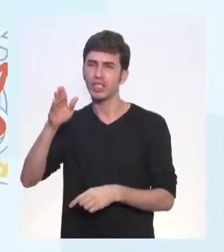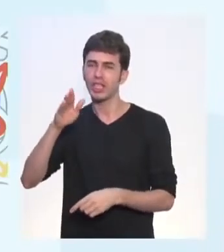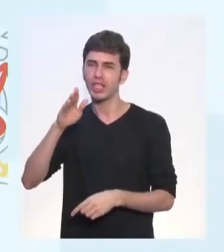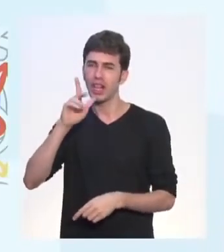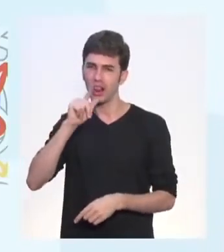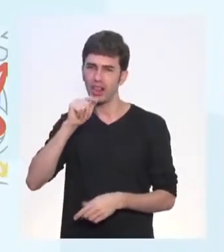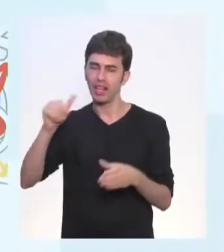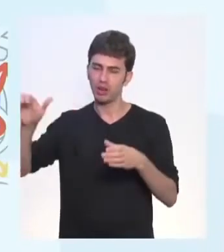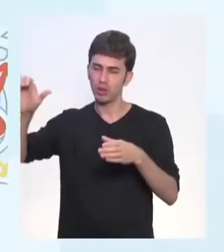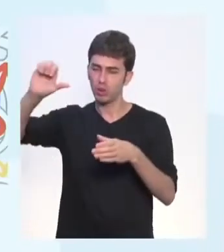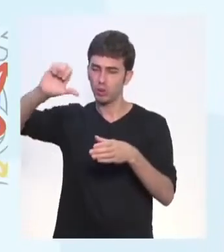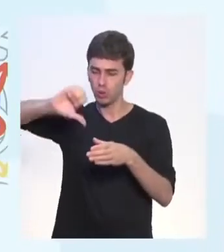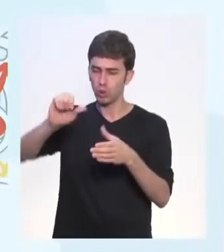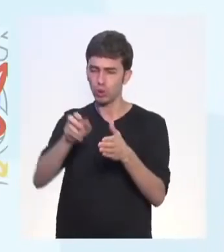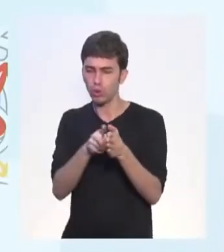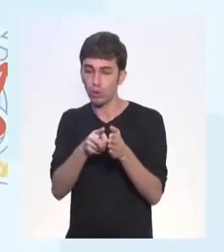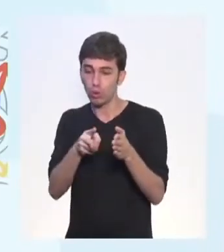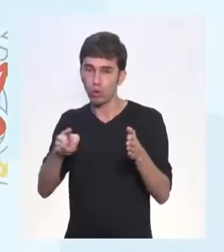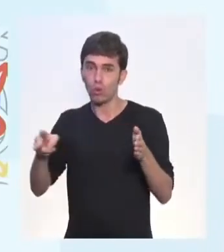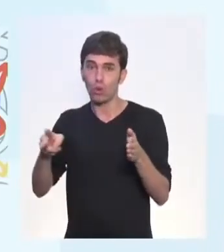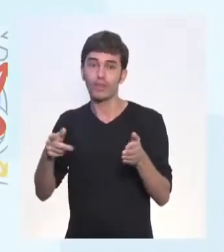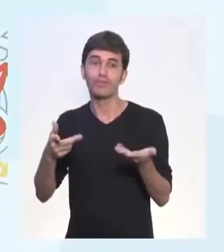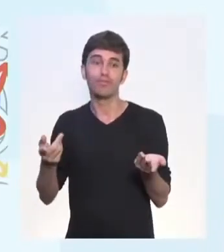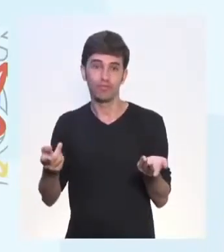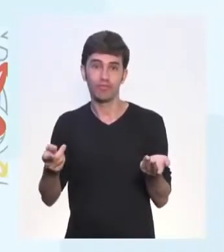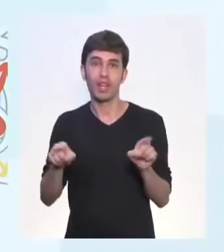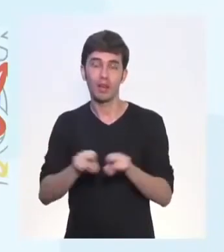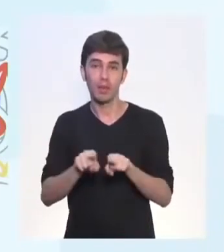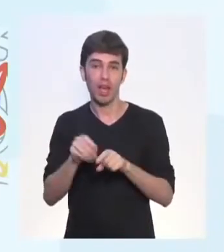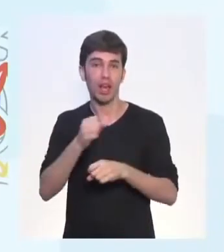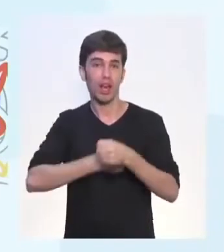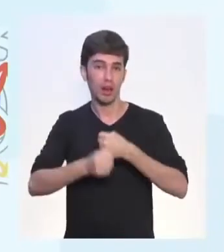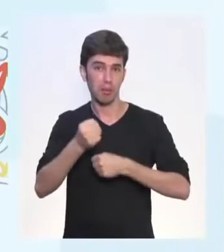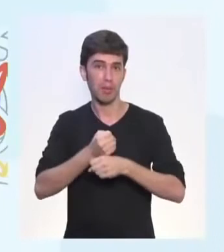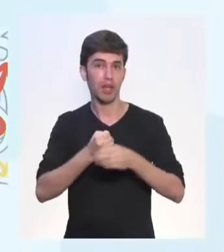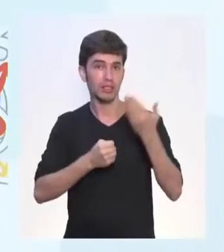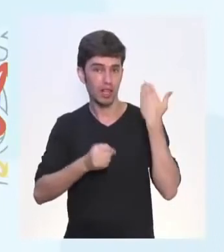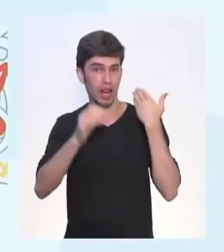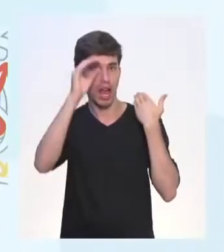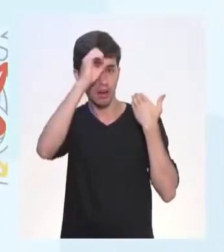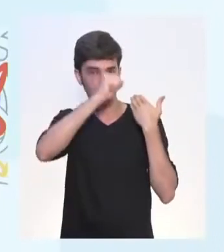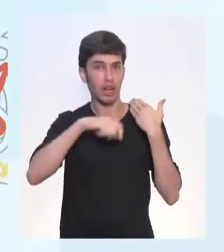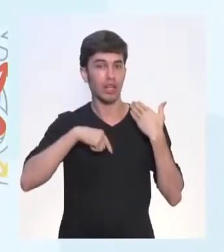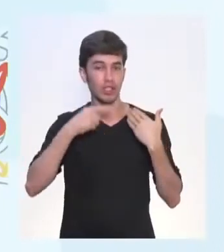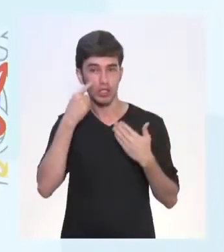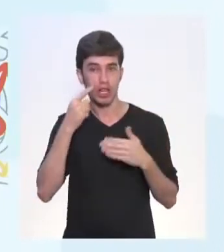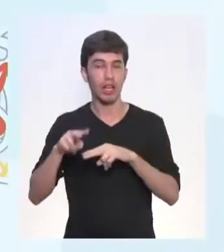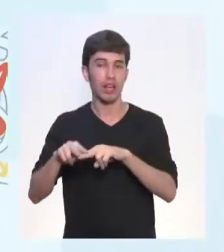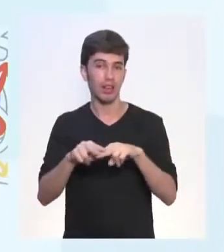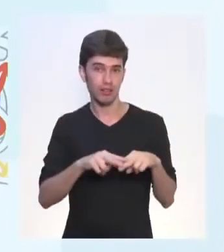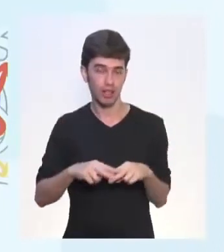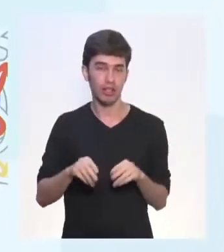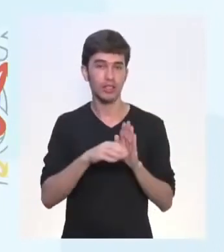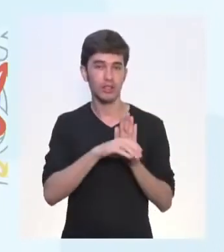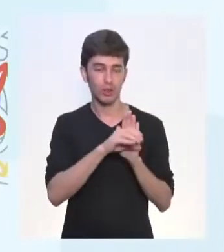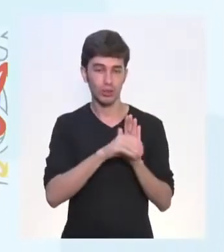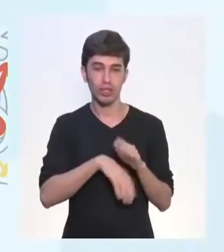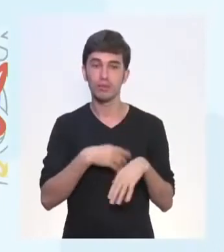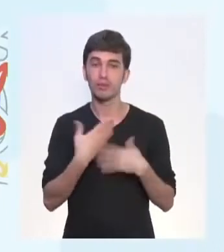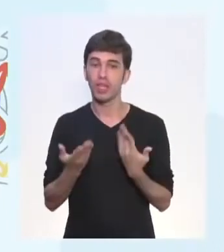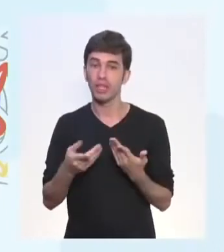outra situação, a gente também falou sobre isso ano passado, né? Então a gente está revendo esses conceitos. Podemos medir a